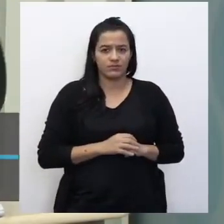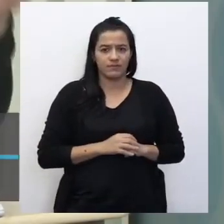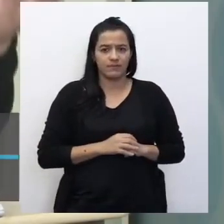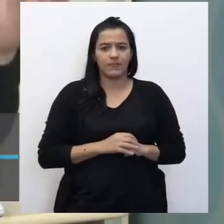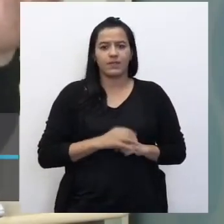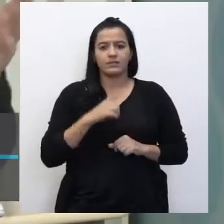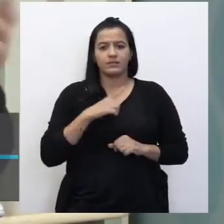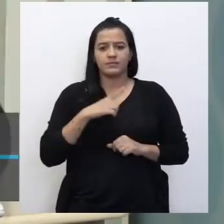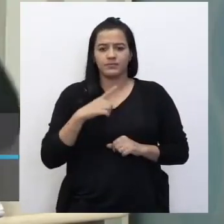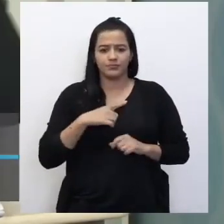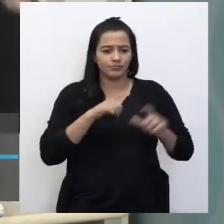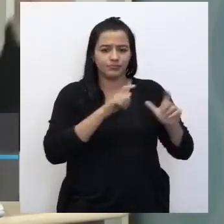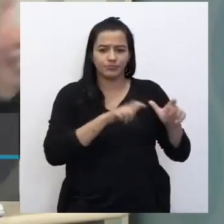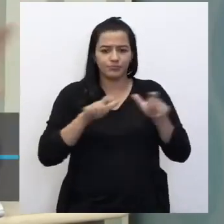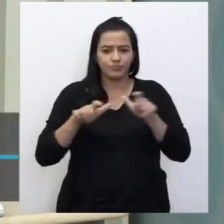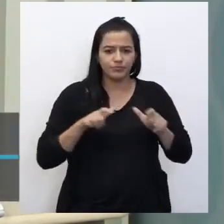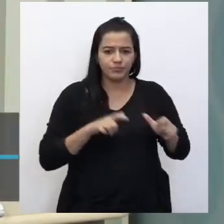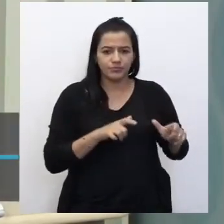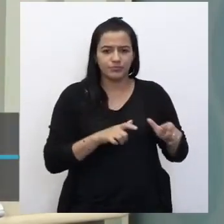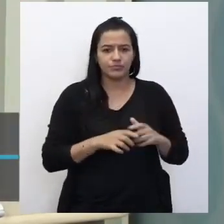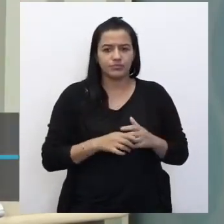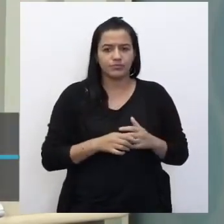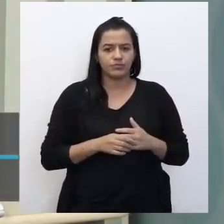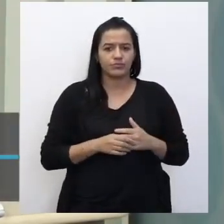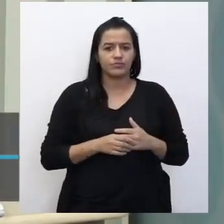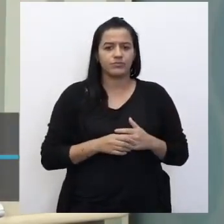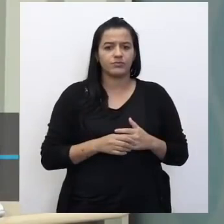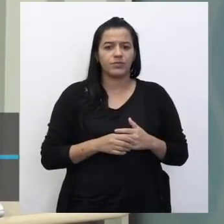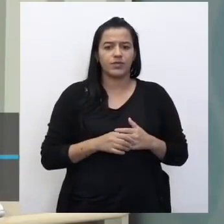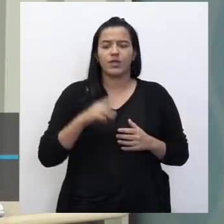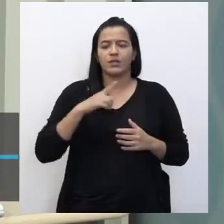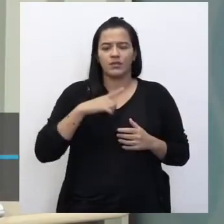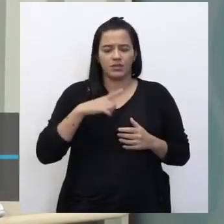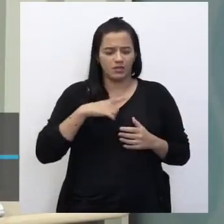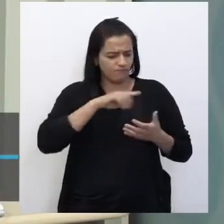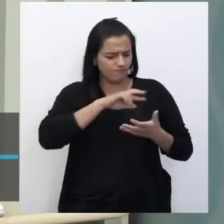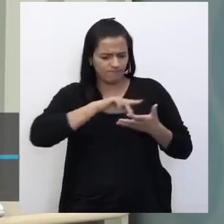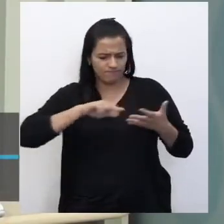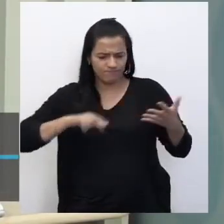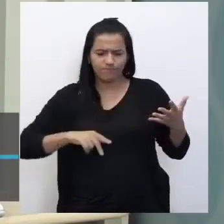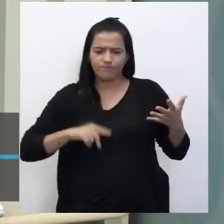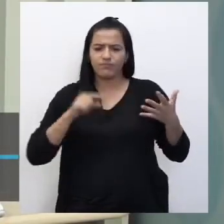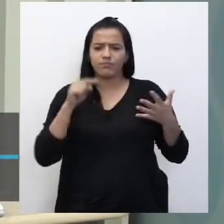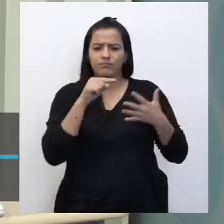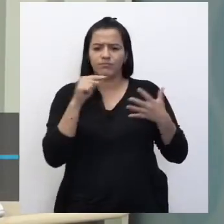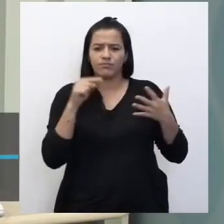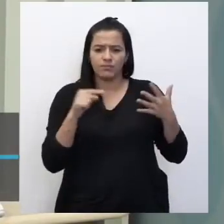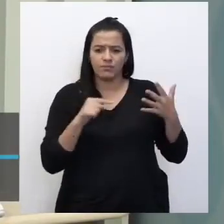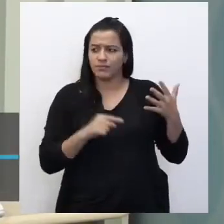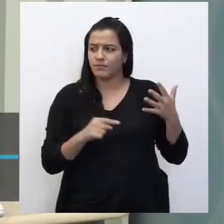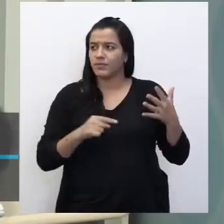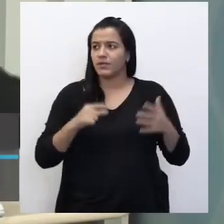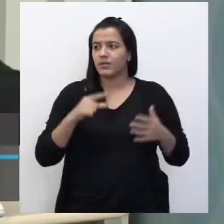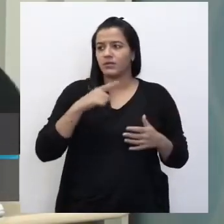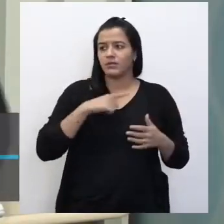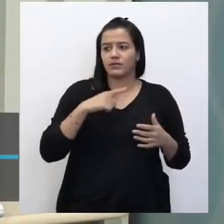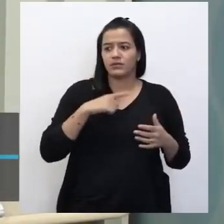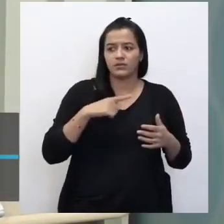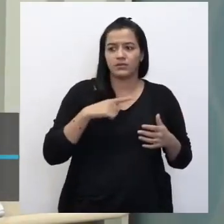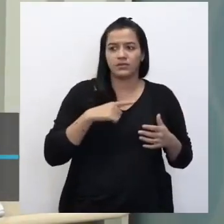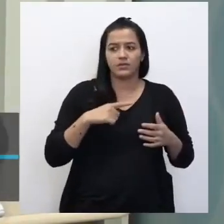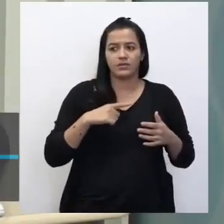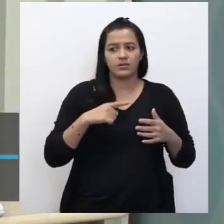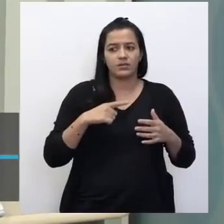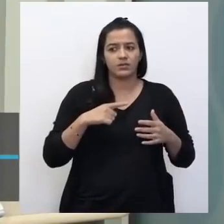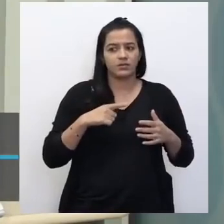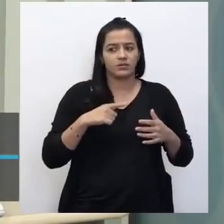Gall, de alguma forma, já estava fazendo lá com a frenologia. É isso que, lá na Alemanha,